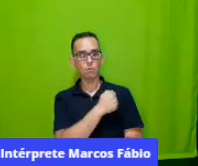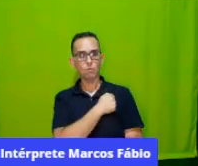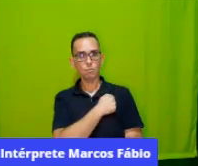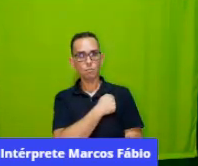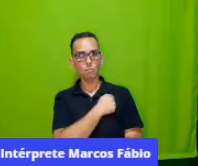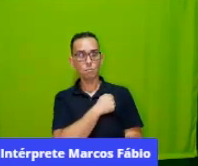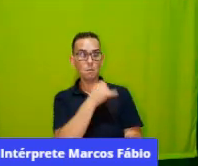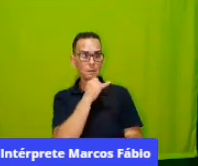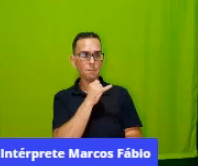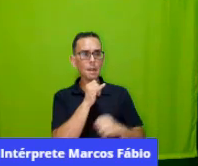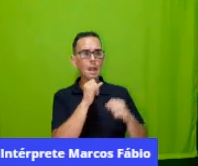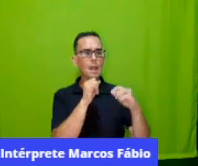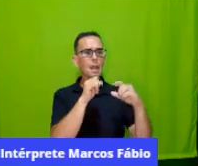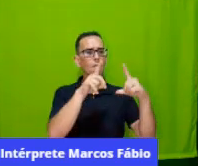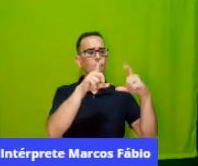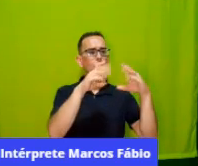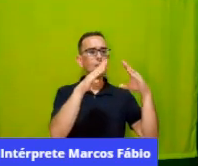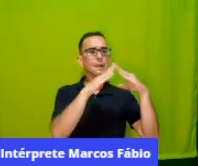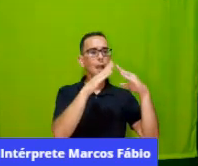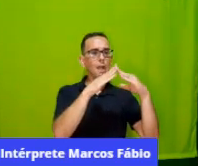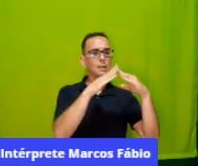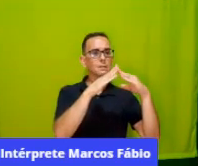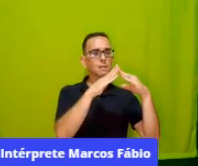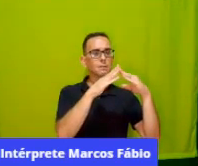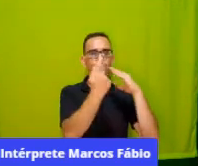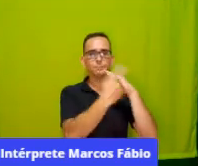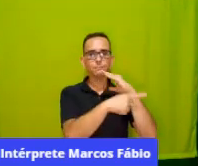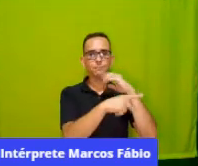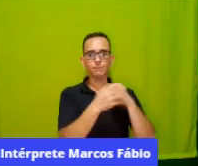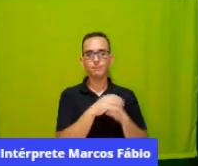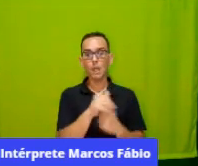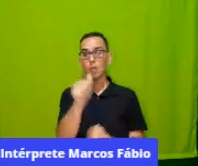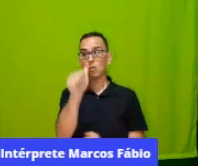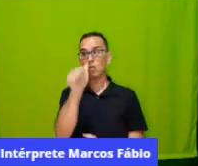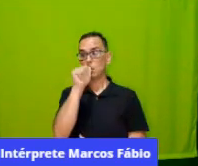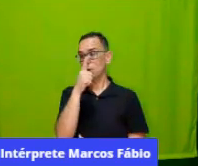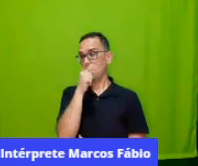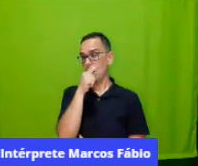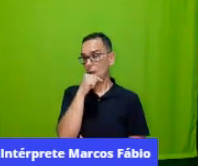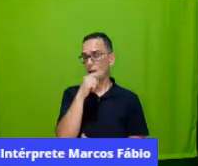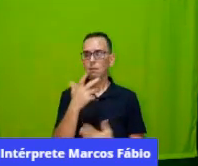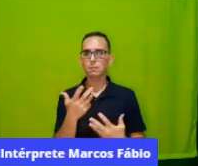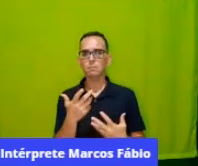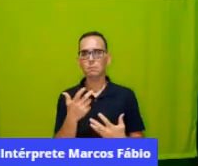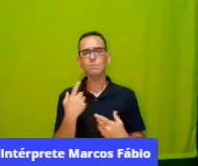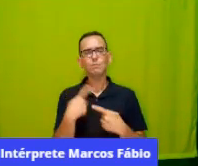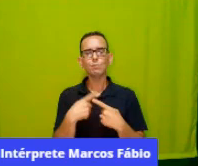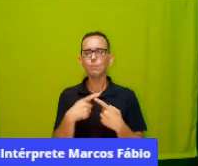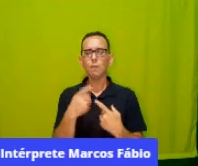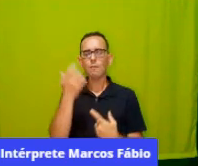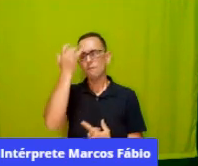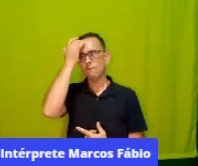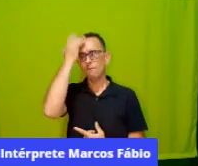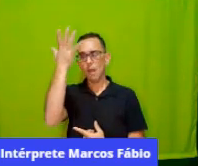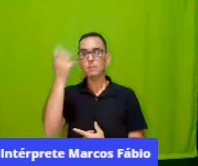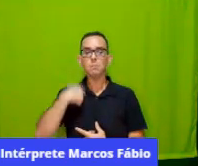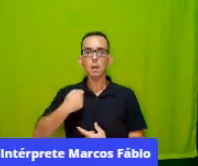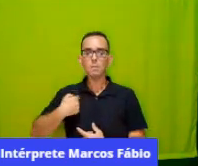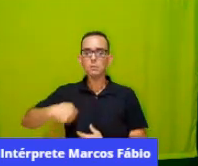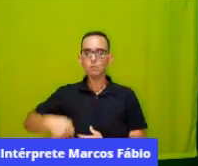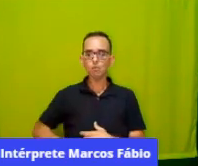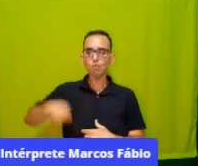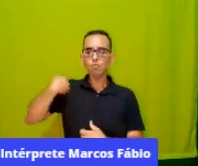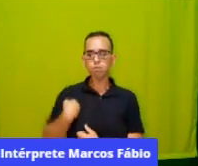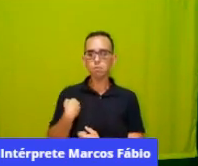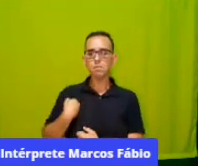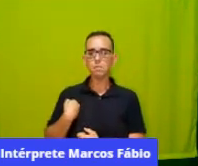trabalhando já direcionado para o seu aluno, já com a imagem da casa dele, com a imagem dele tomando água. Eu gosto